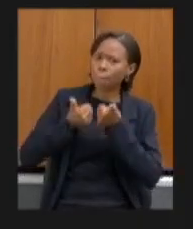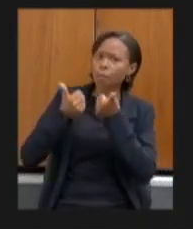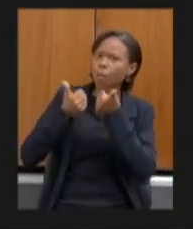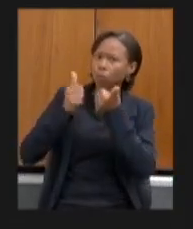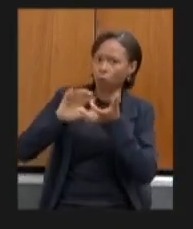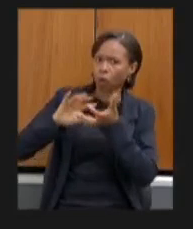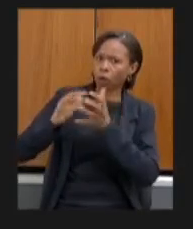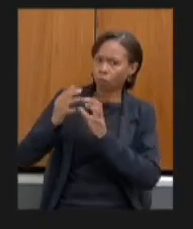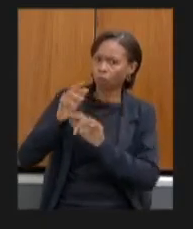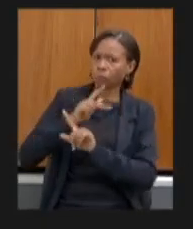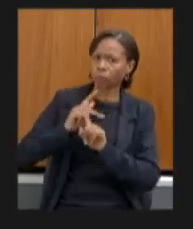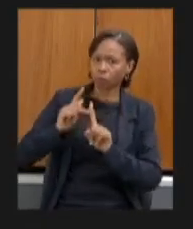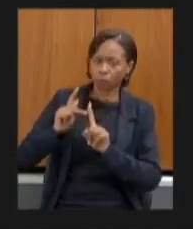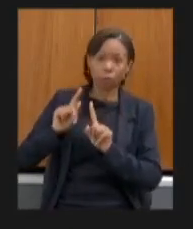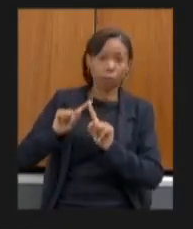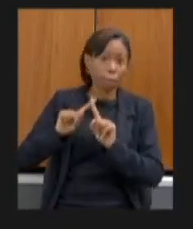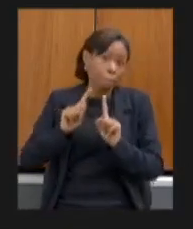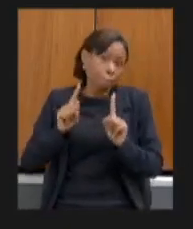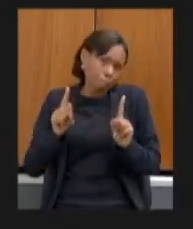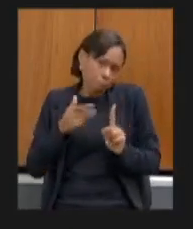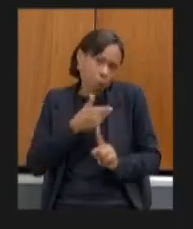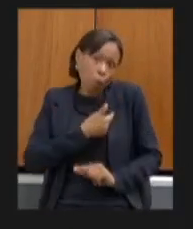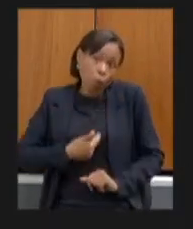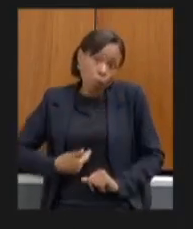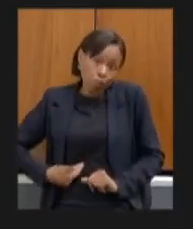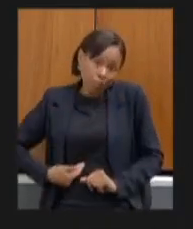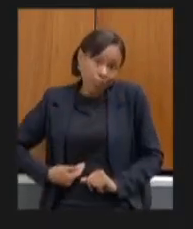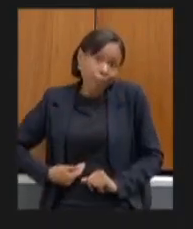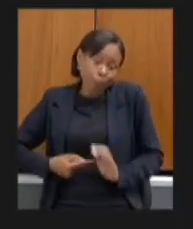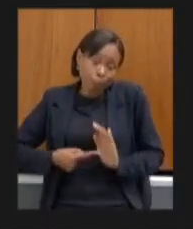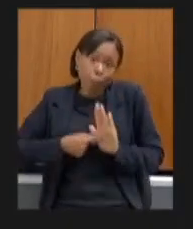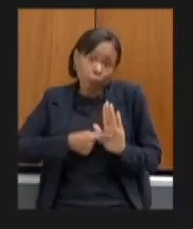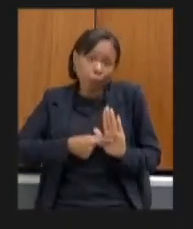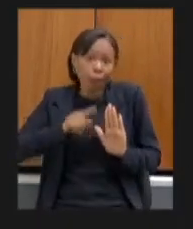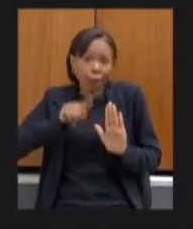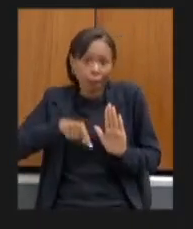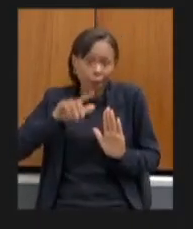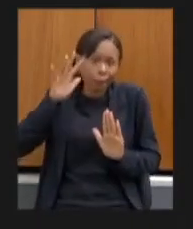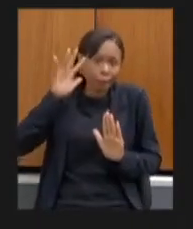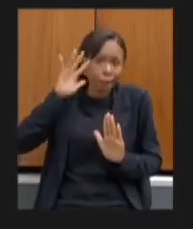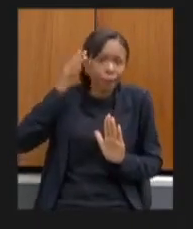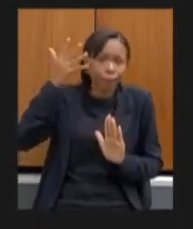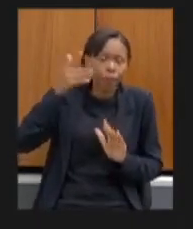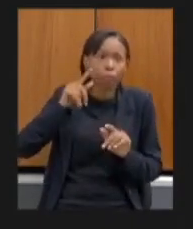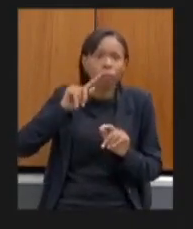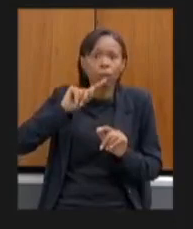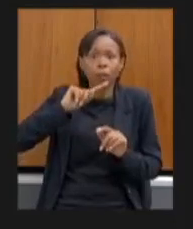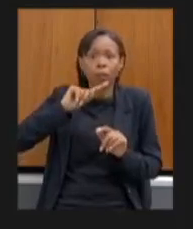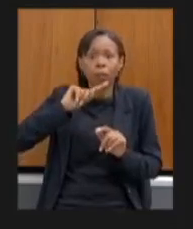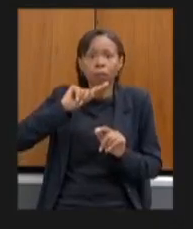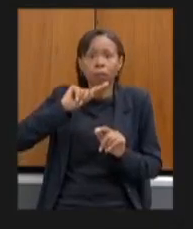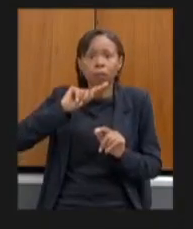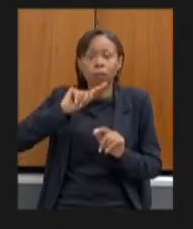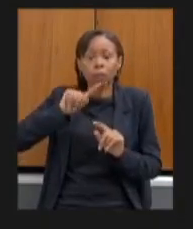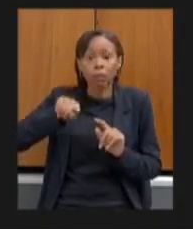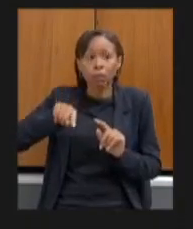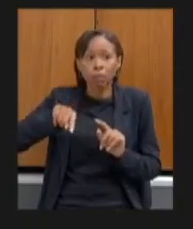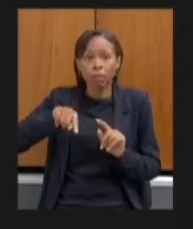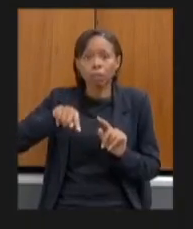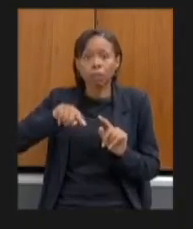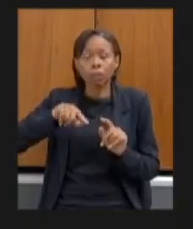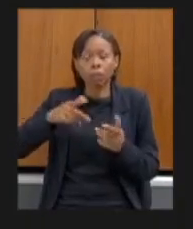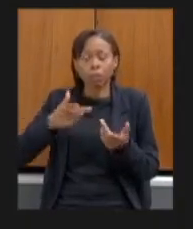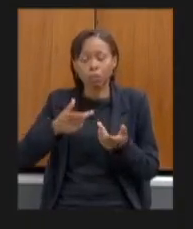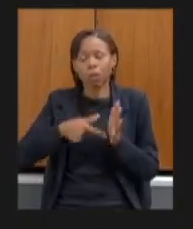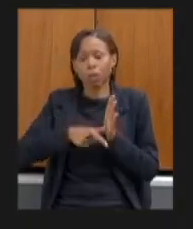foi apresentada pelo governo como forma de solução. Depois foi a reforma da Previdência, que tirou direitos dos trabalhadores, mas como